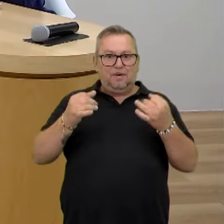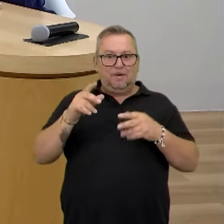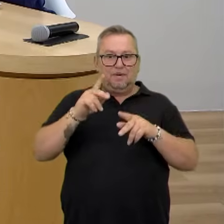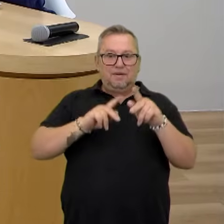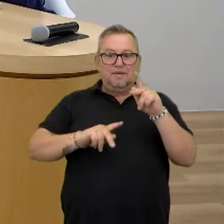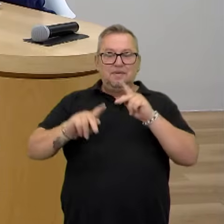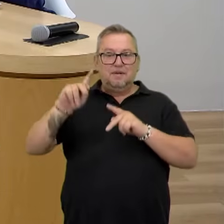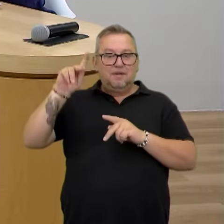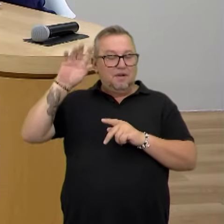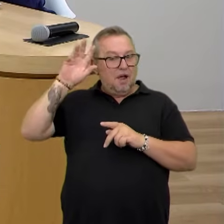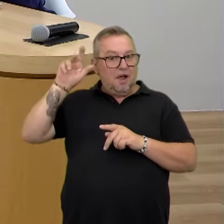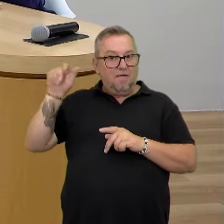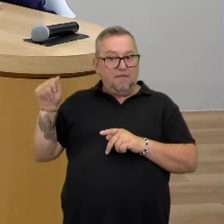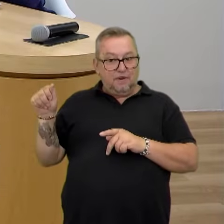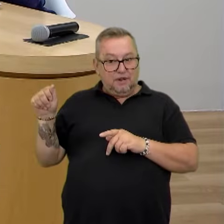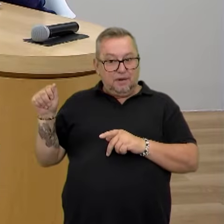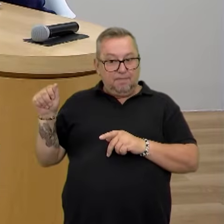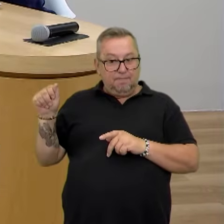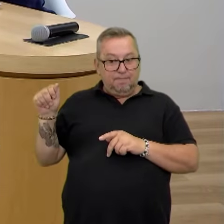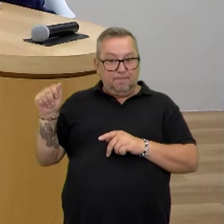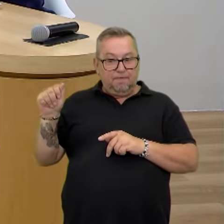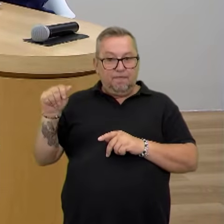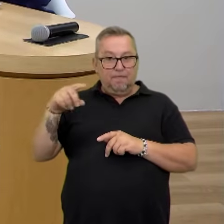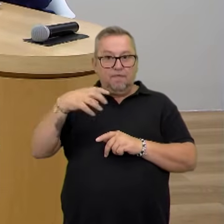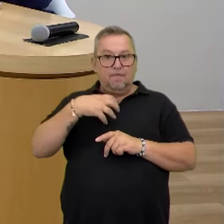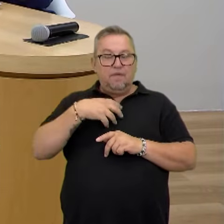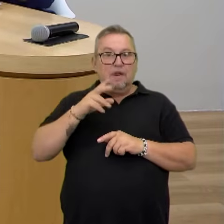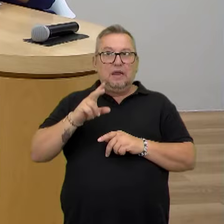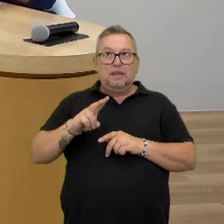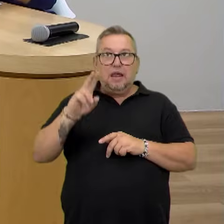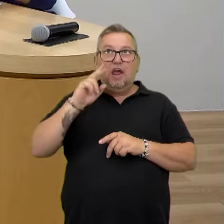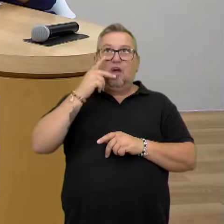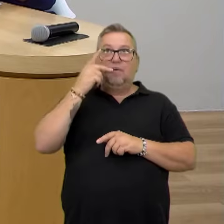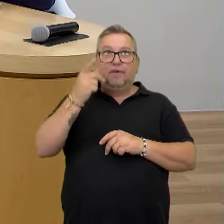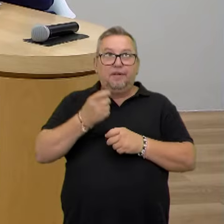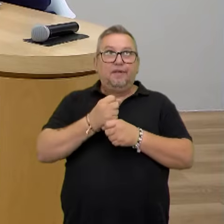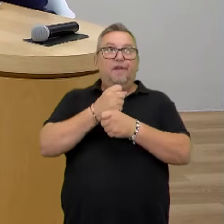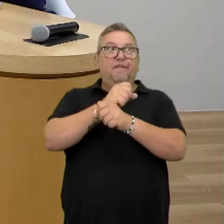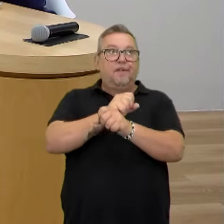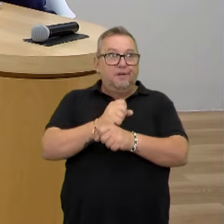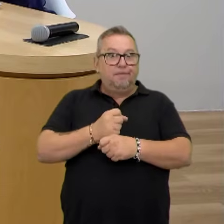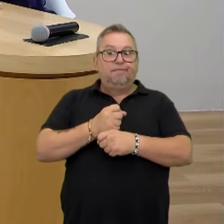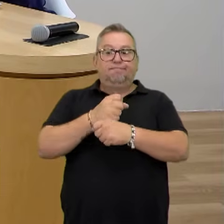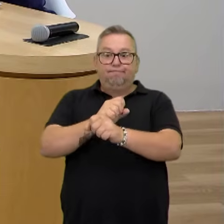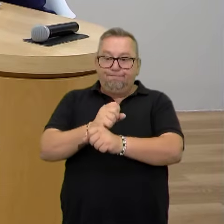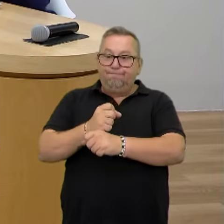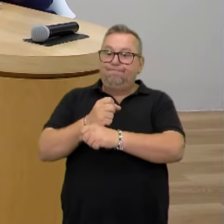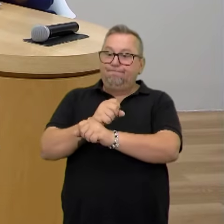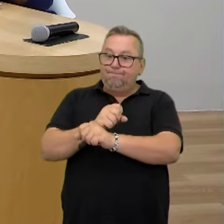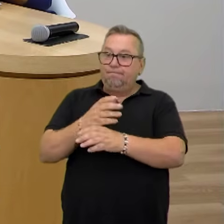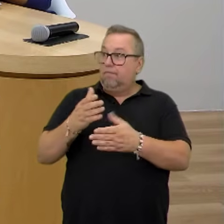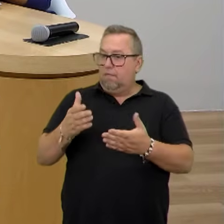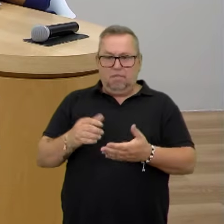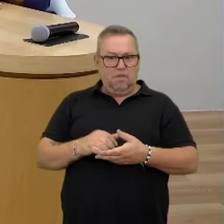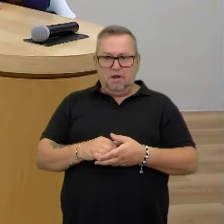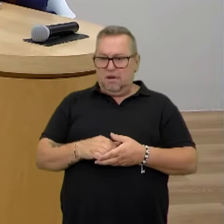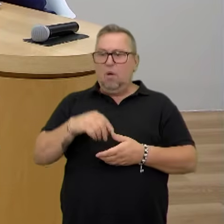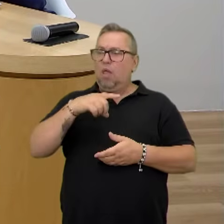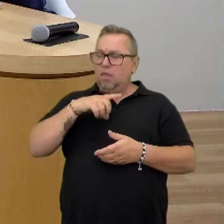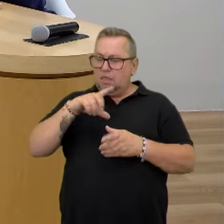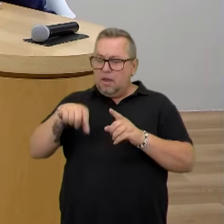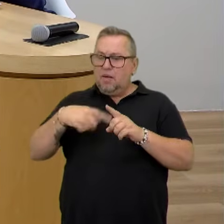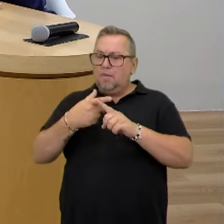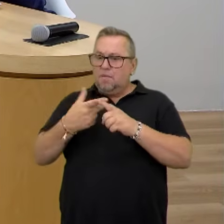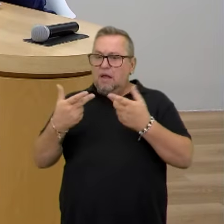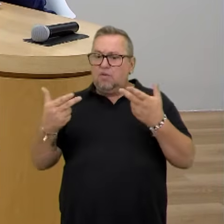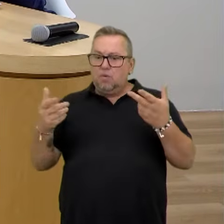povos africanos e aí sempre remete-se à escravidão no Brasil, né? A gente sempre fala um pouco da escravidão, mas